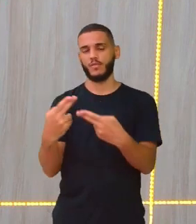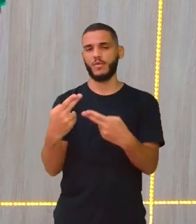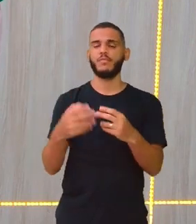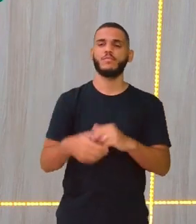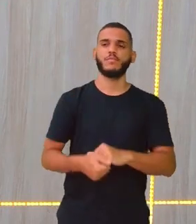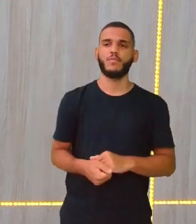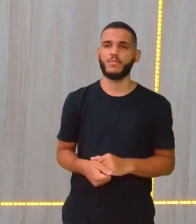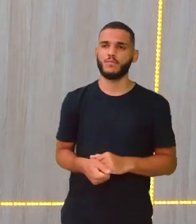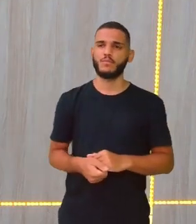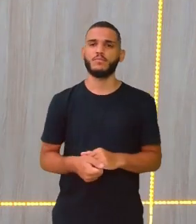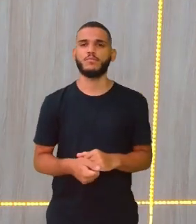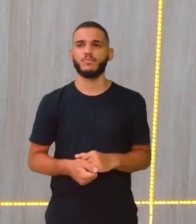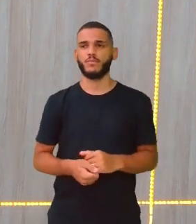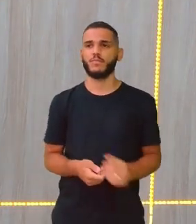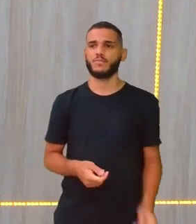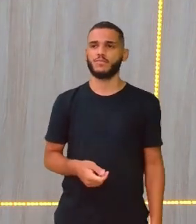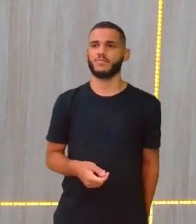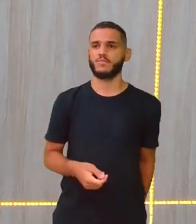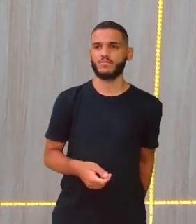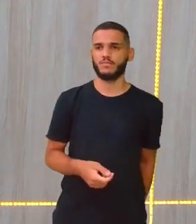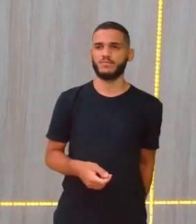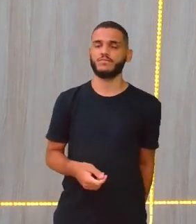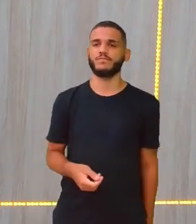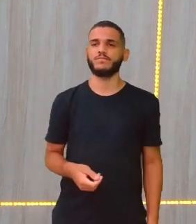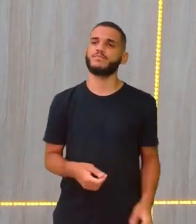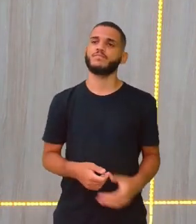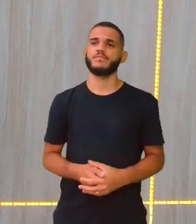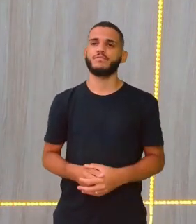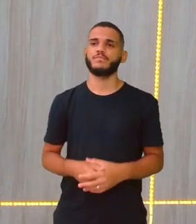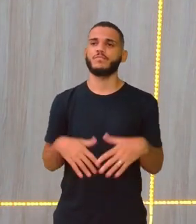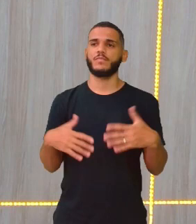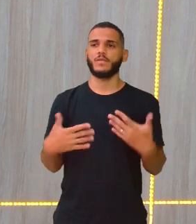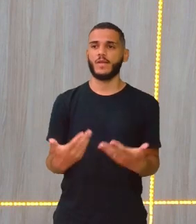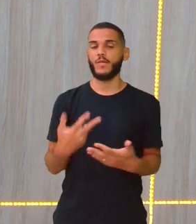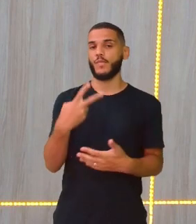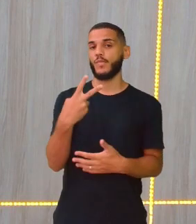outro, né? Então,